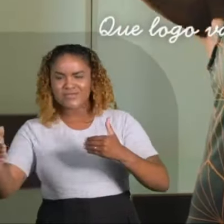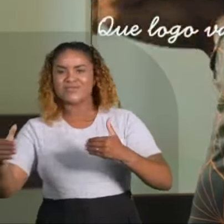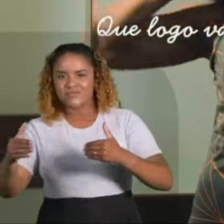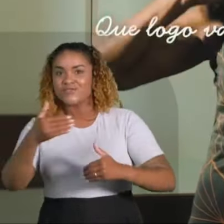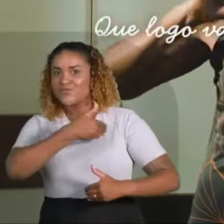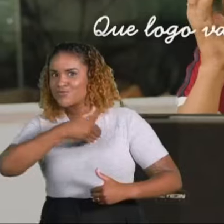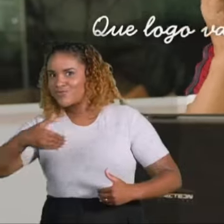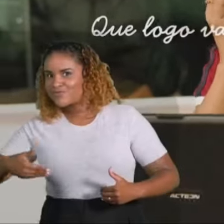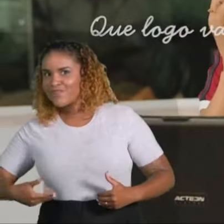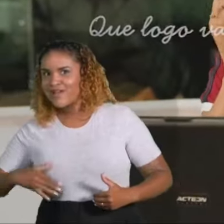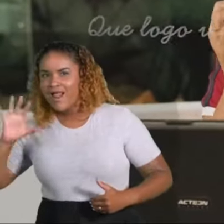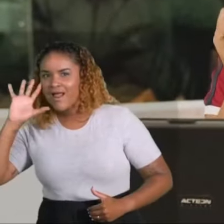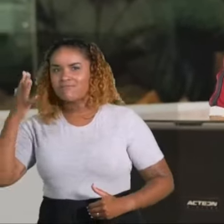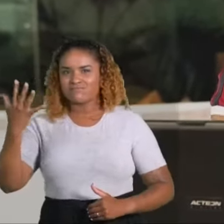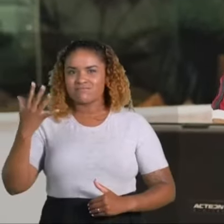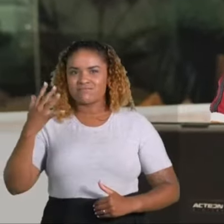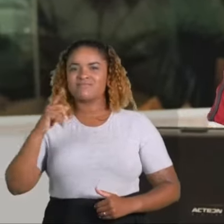for governador.